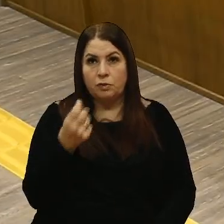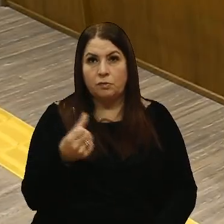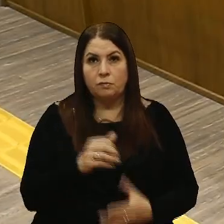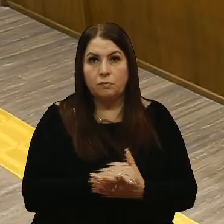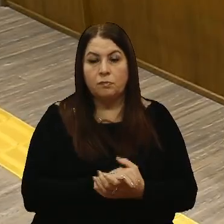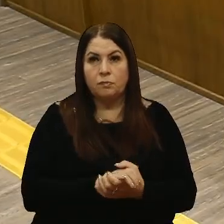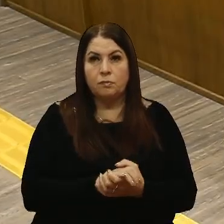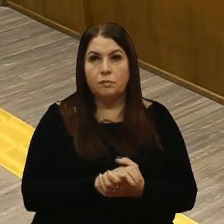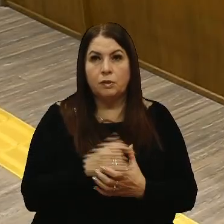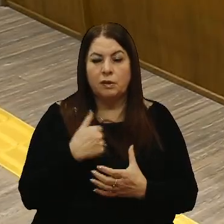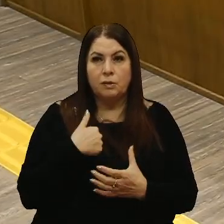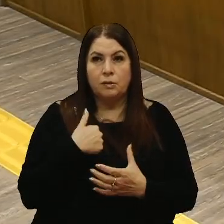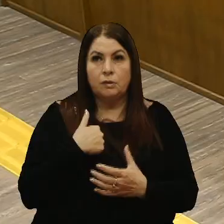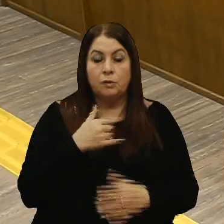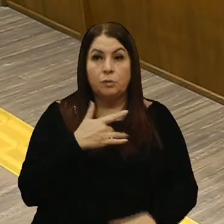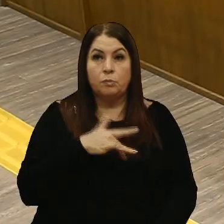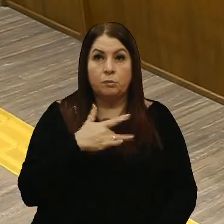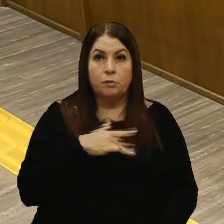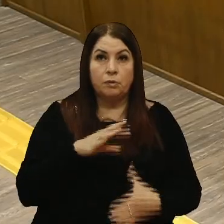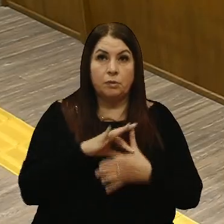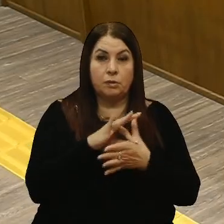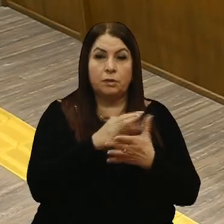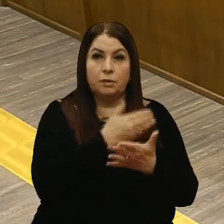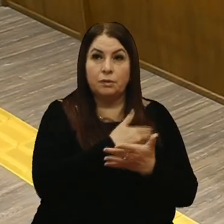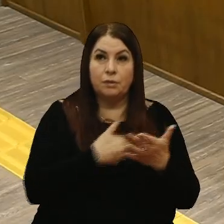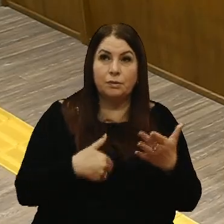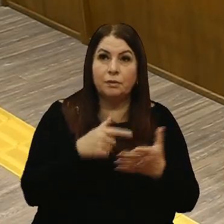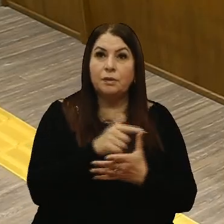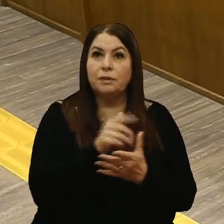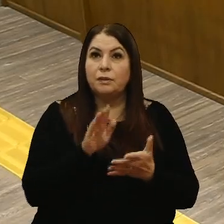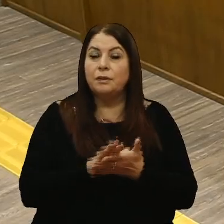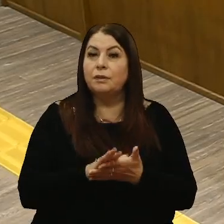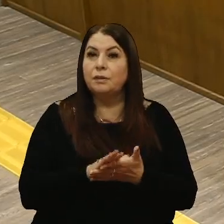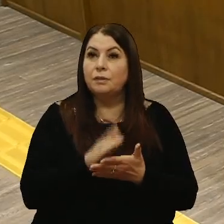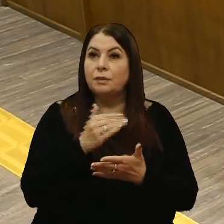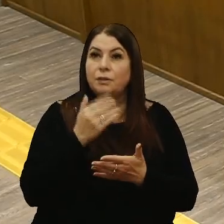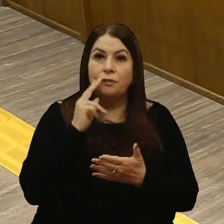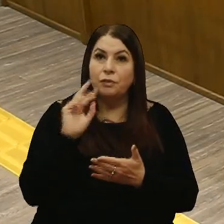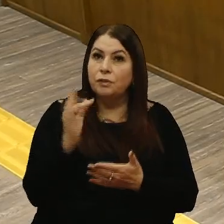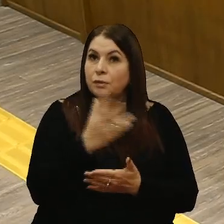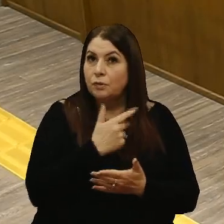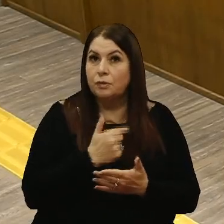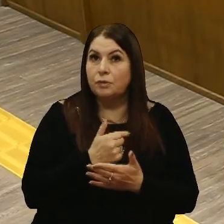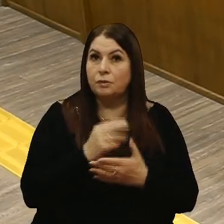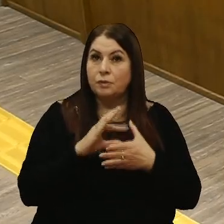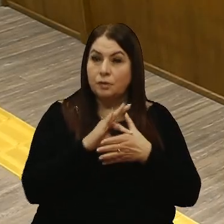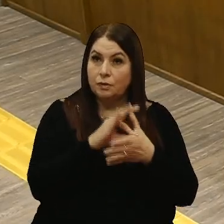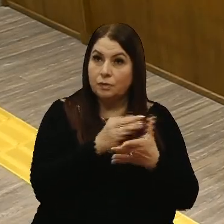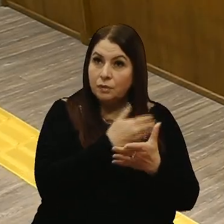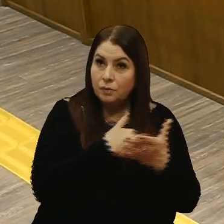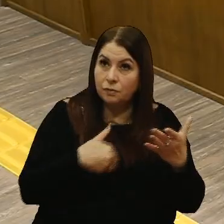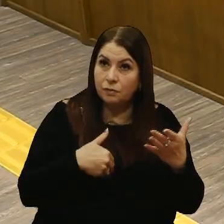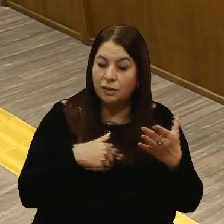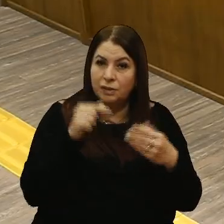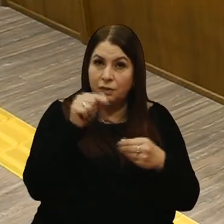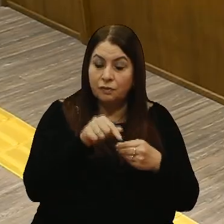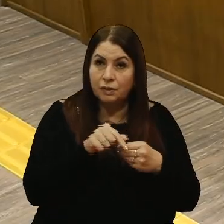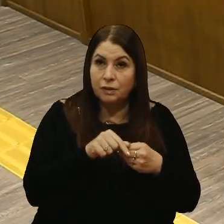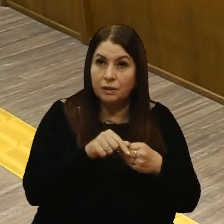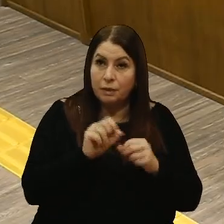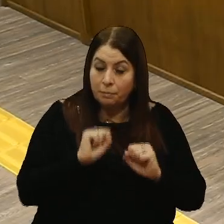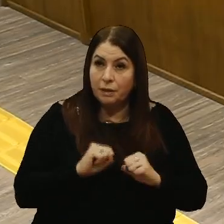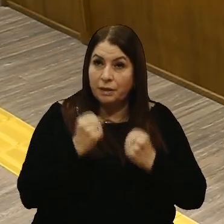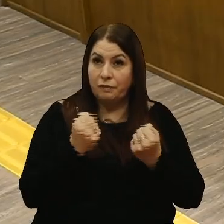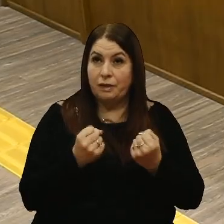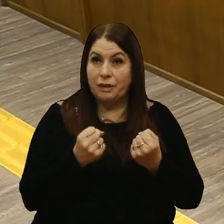24/2026. Eu tô com pena da liderança do governo, porque eu já vi de tudo, mas a liderança do governo ter que vir aqui para